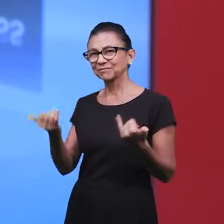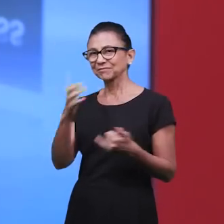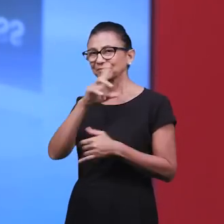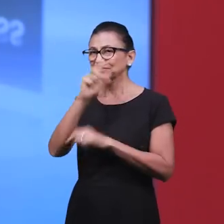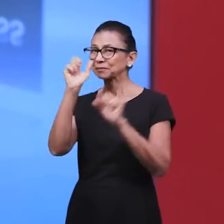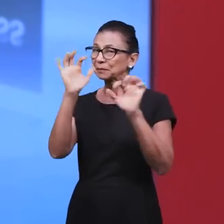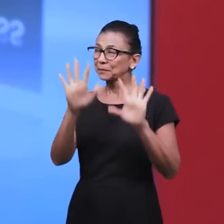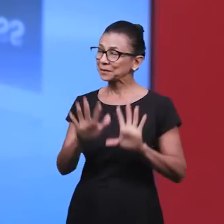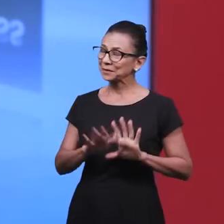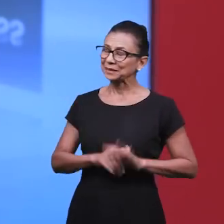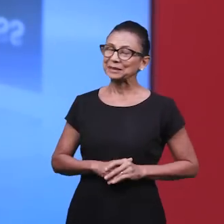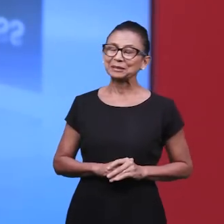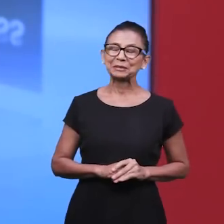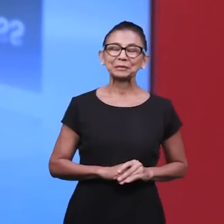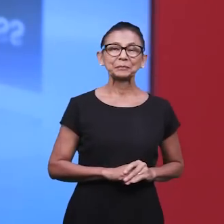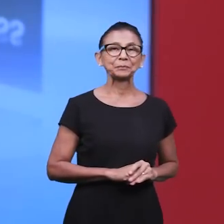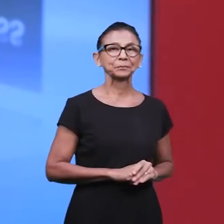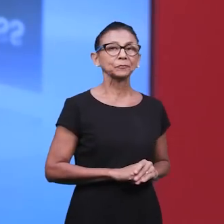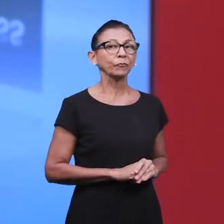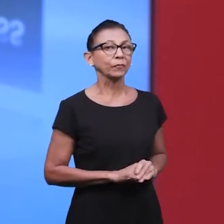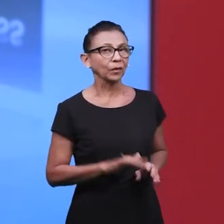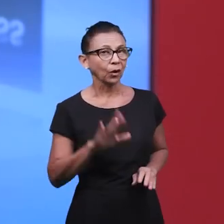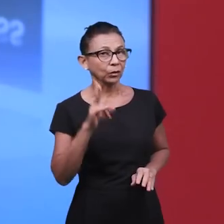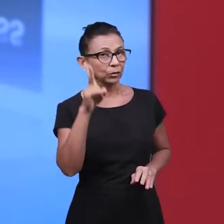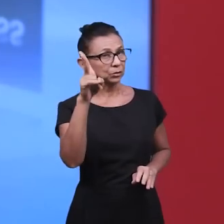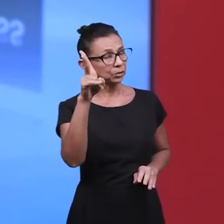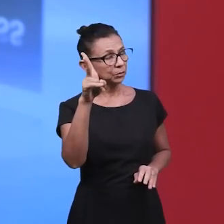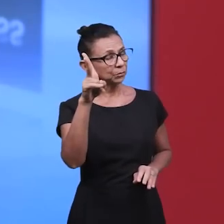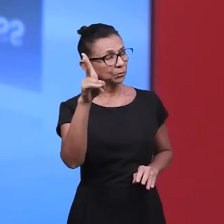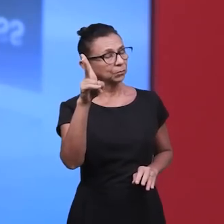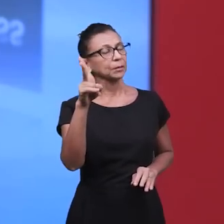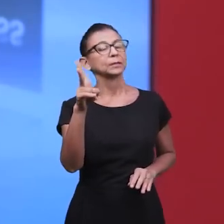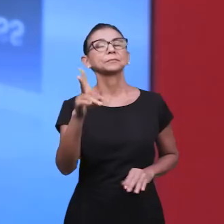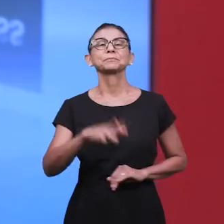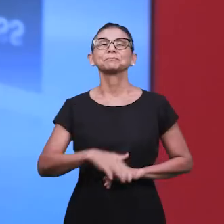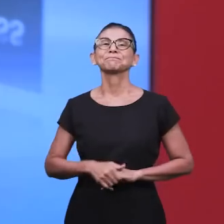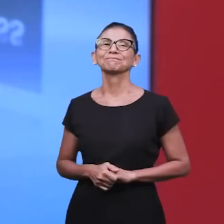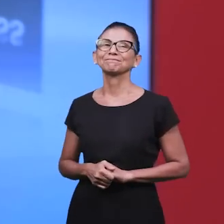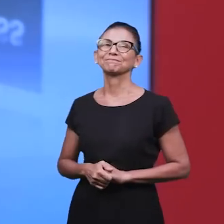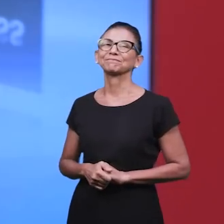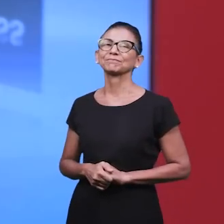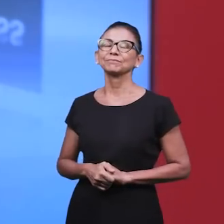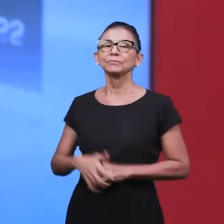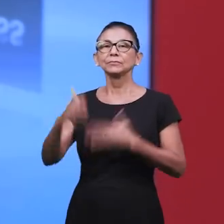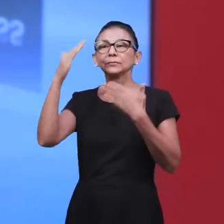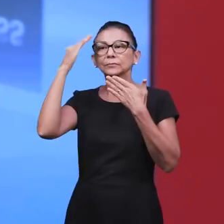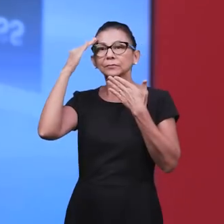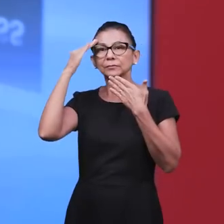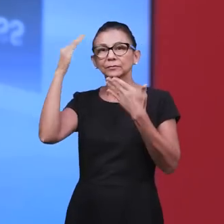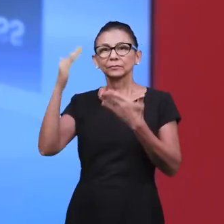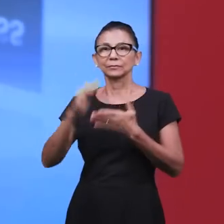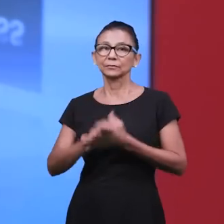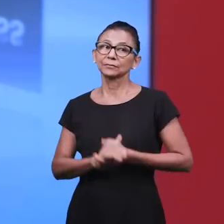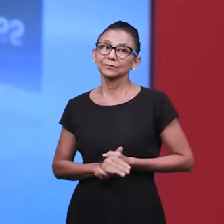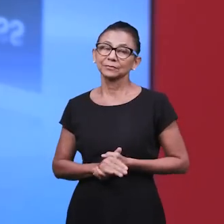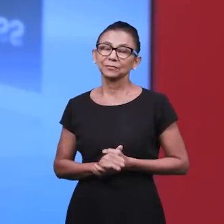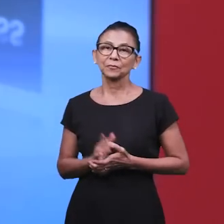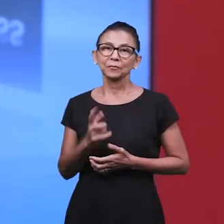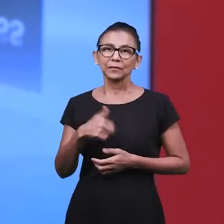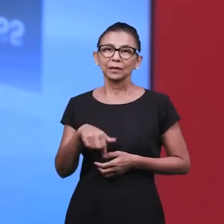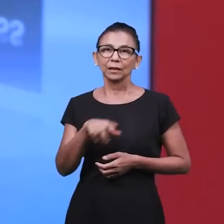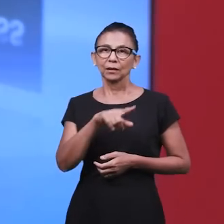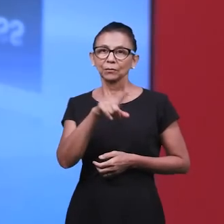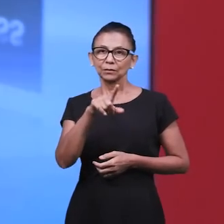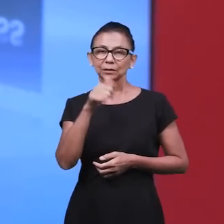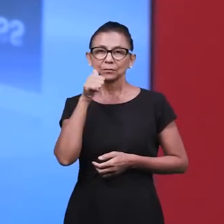Que Deus abençoe sua vida. E as informações não param, né? Isso. Queremos agradecer aqui aos queridos irmãos, até porque você,